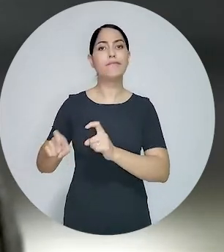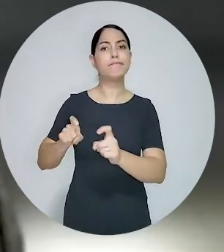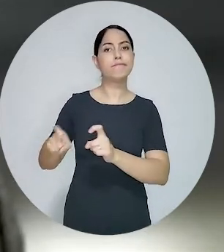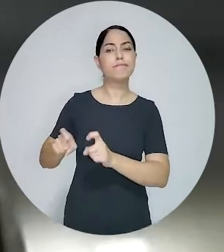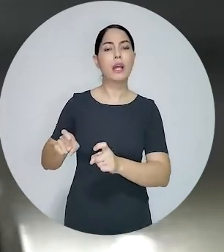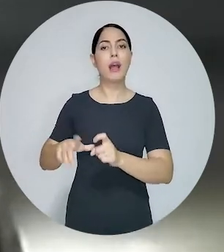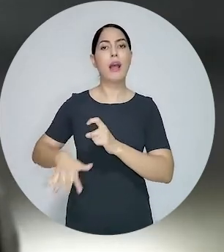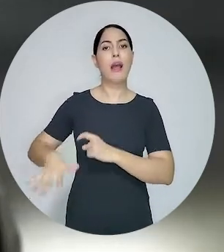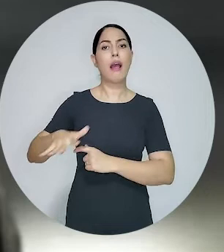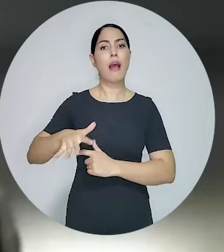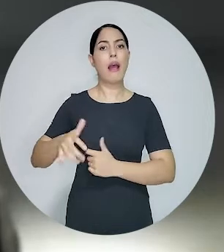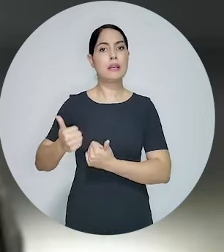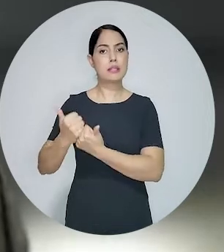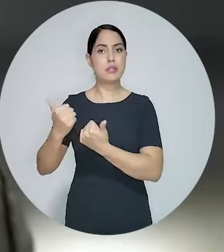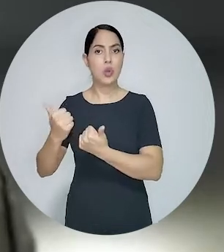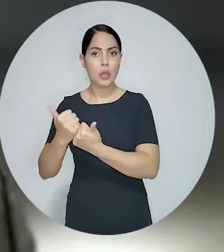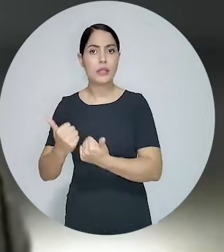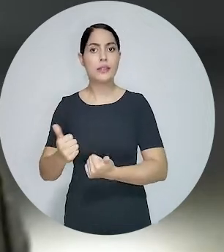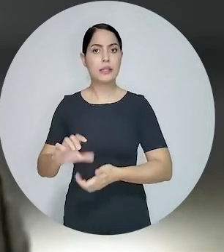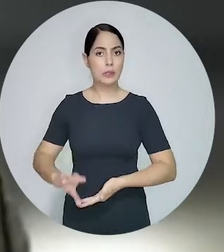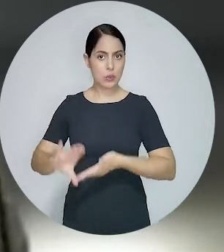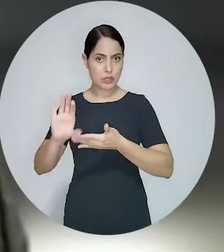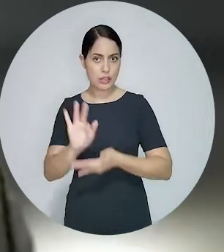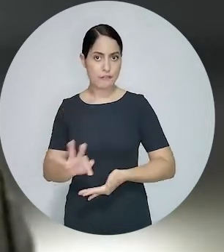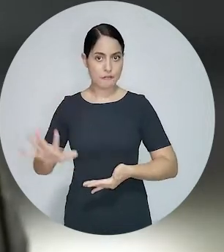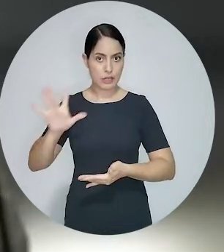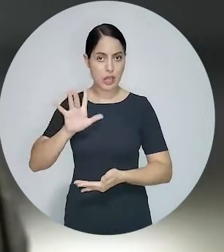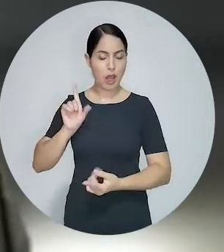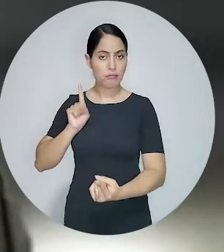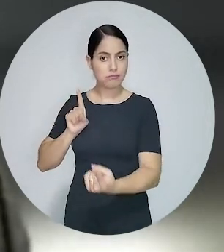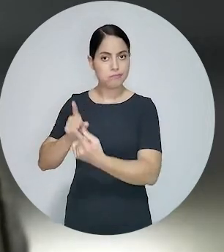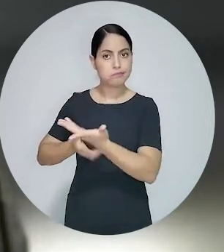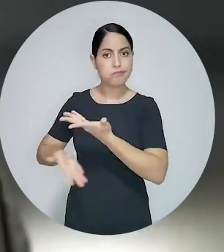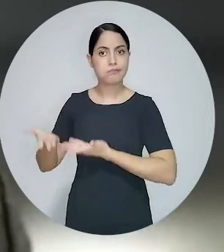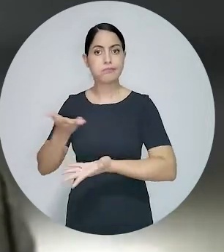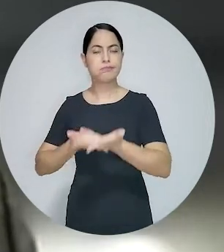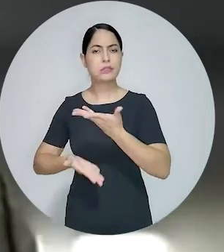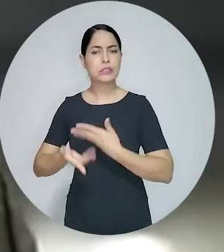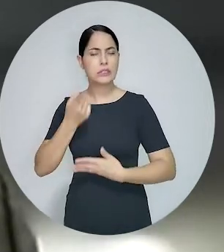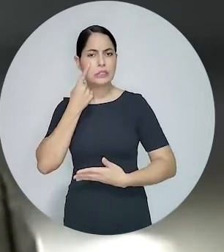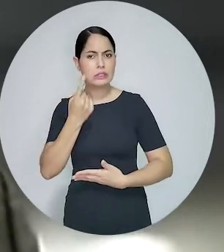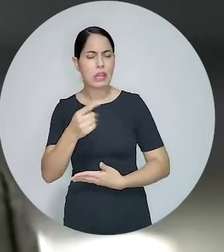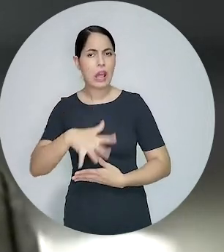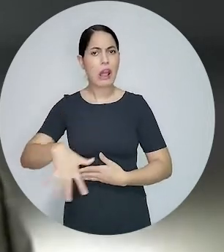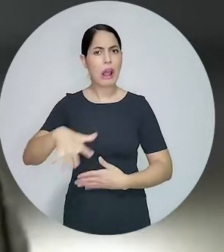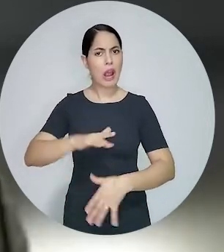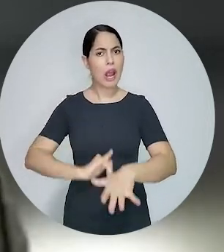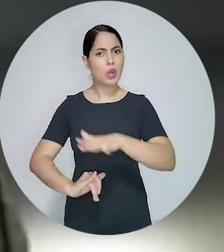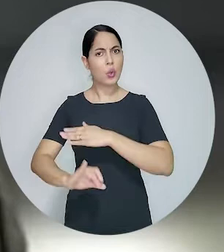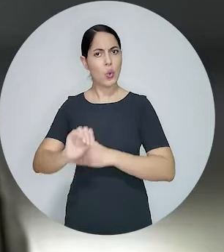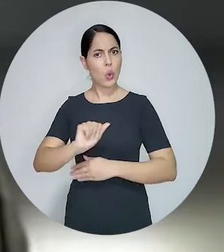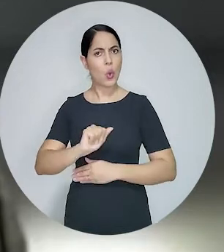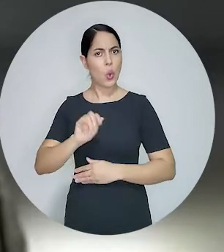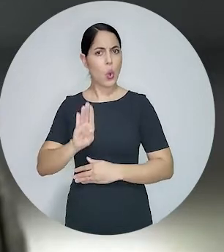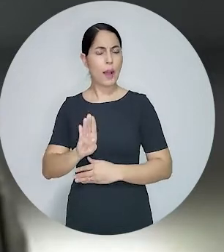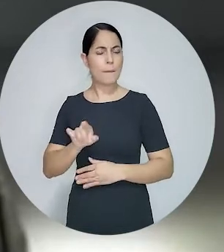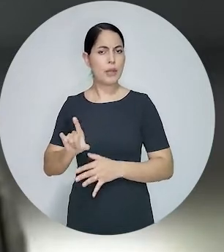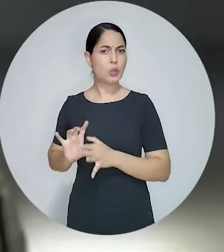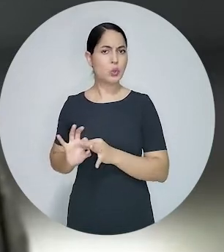e auxílio à presidência e à diretoria do Conselho Federal nos mais diversos assuntos de interesse institucional e que